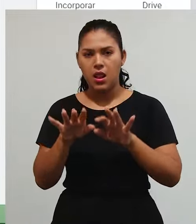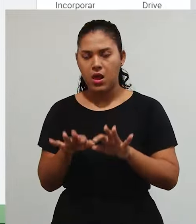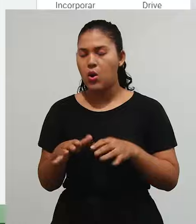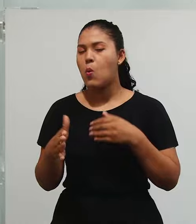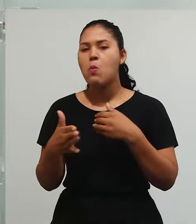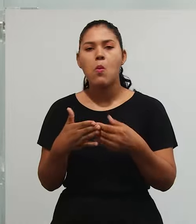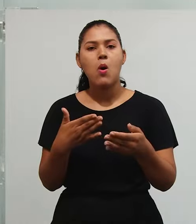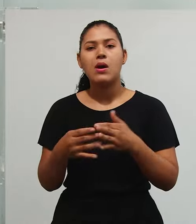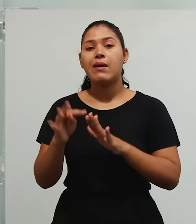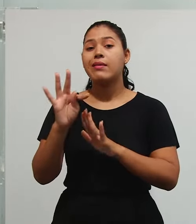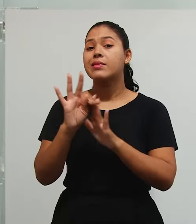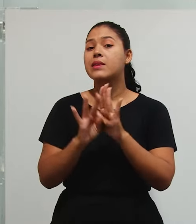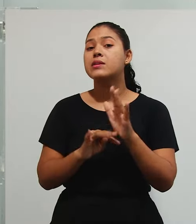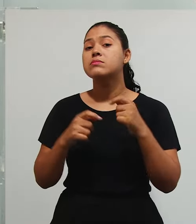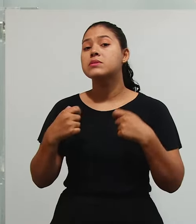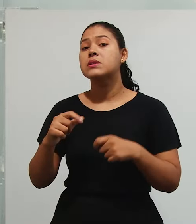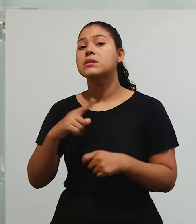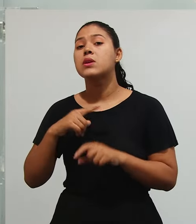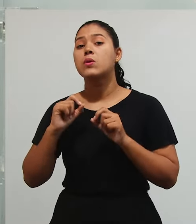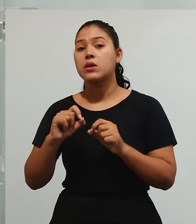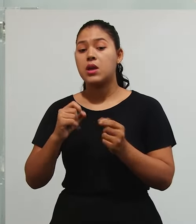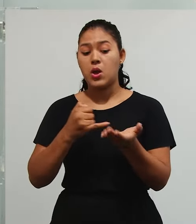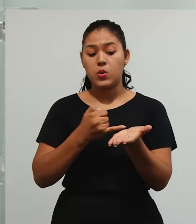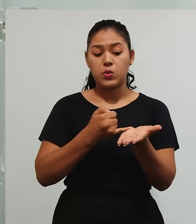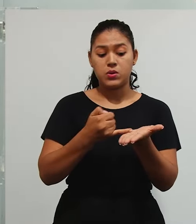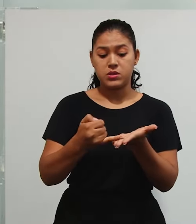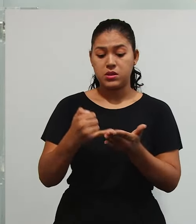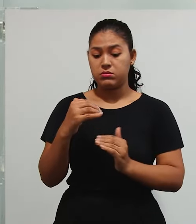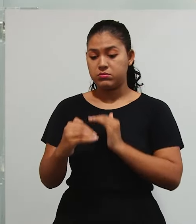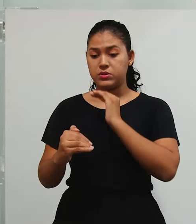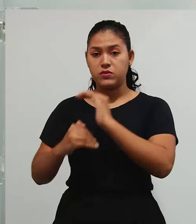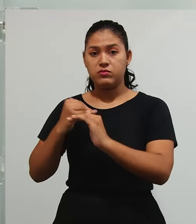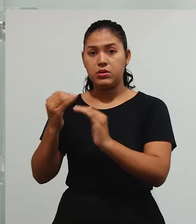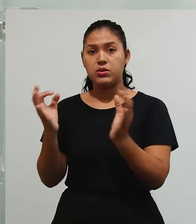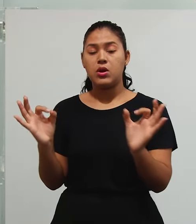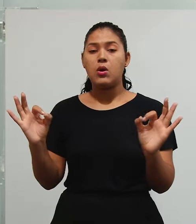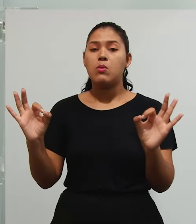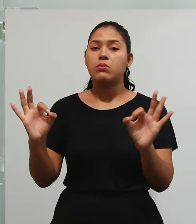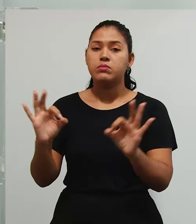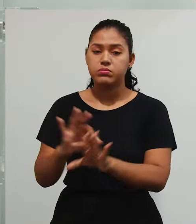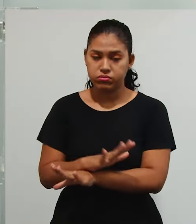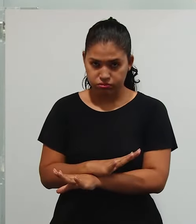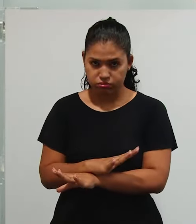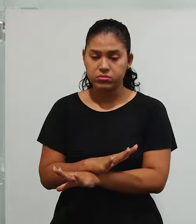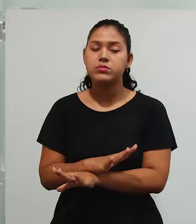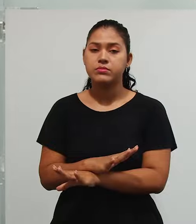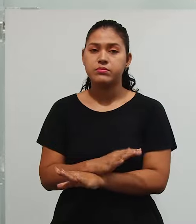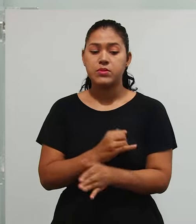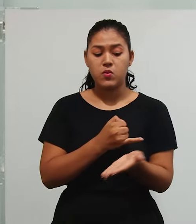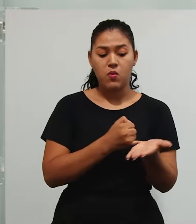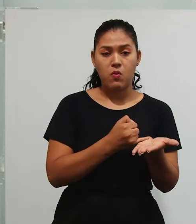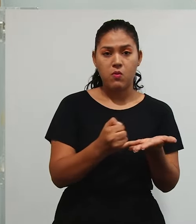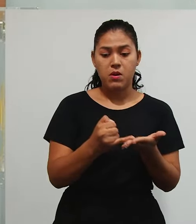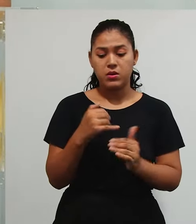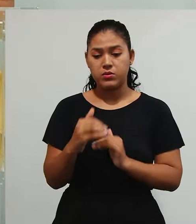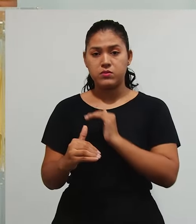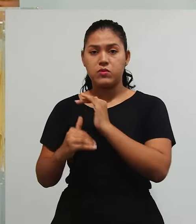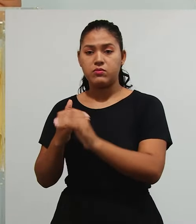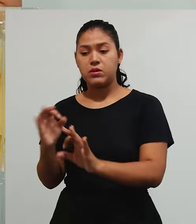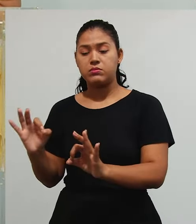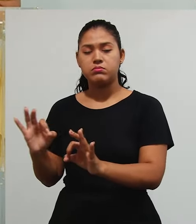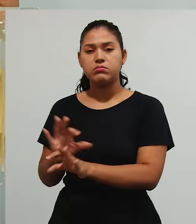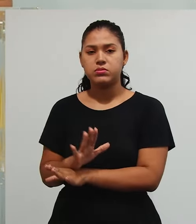introdução, desenvolvimento, conclusão. Então, todo texto tem que ter isso. Introdução, desenvolvimento e conclusão, tá?